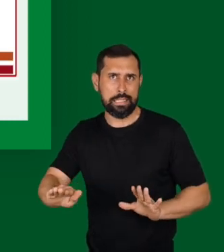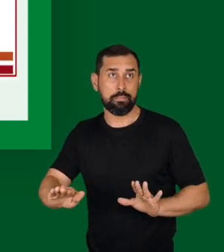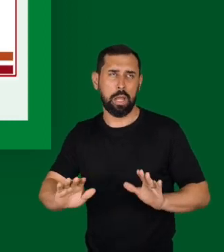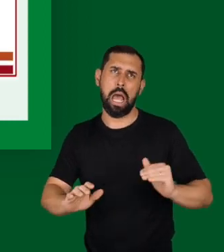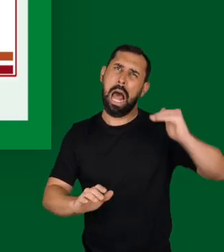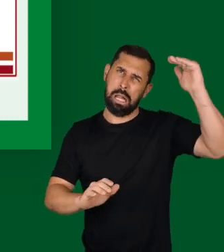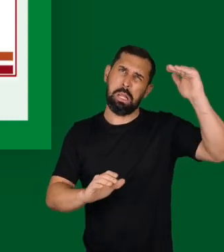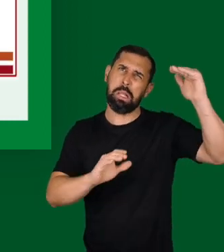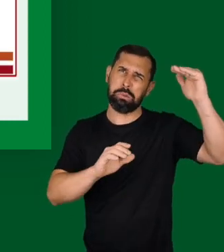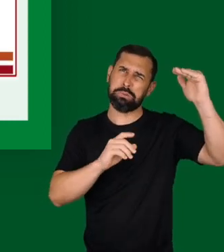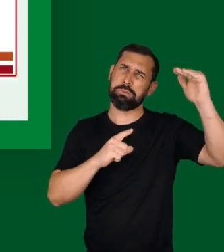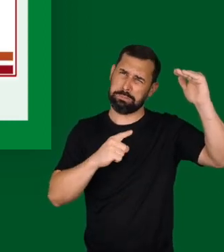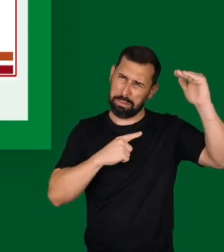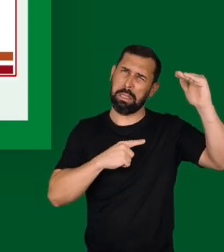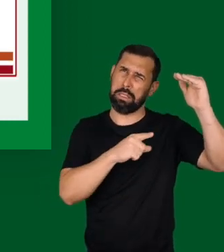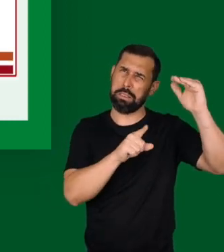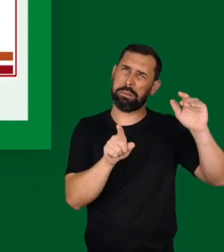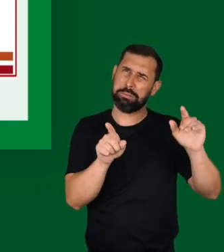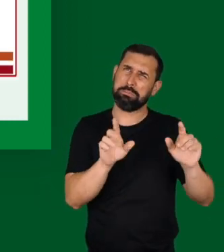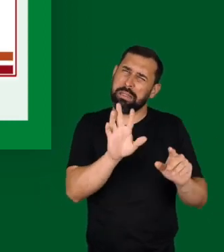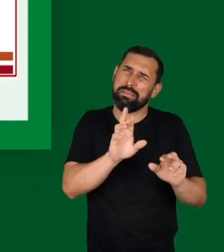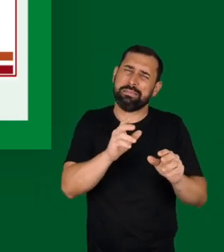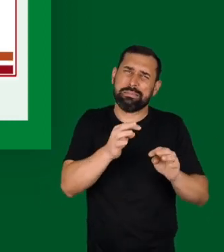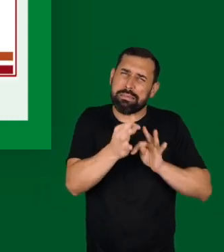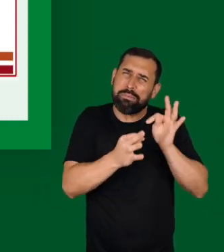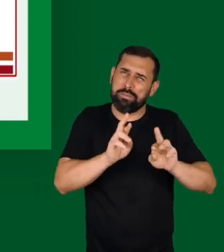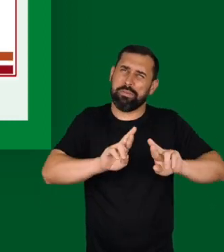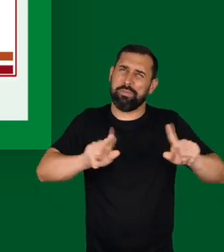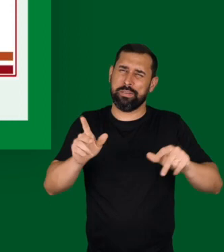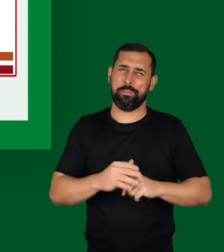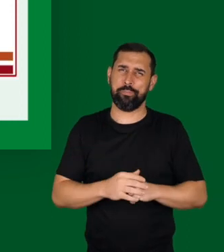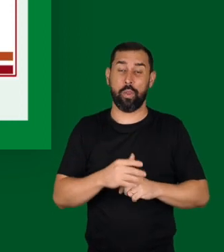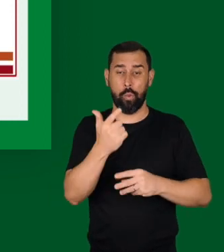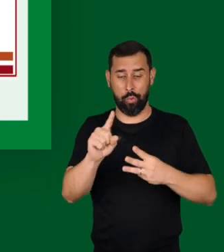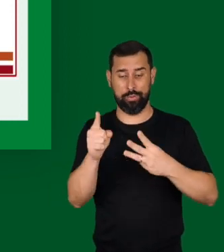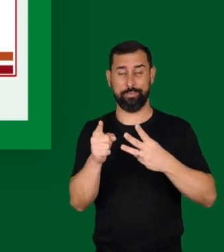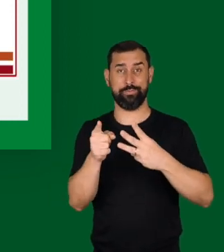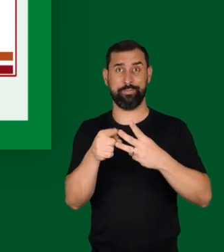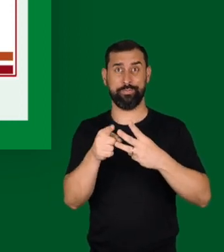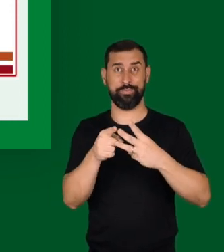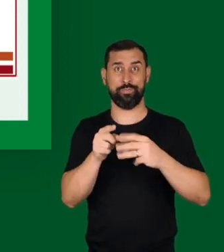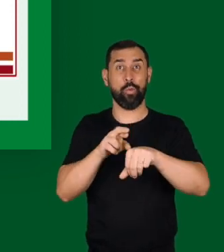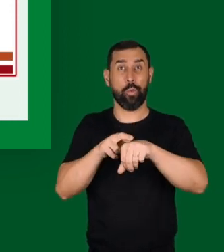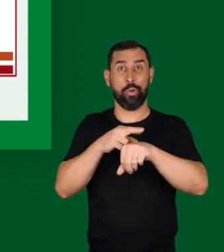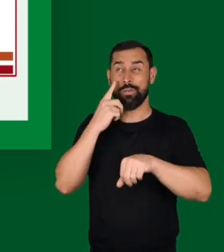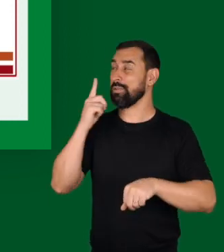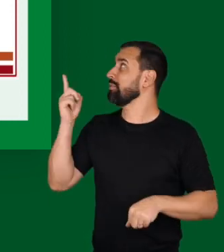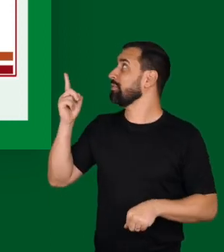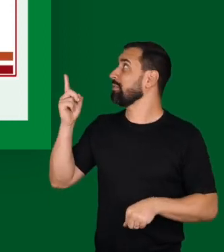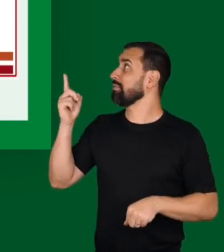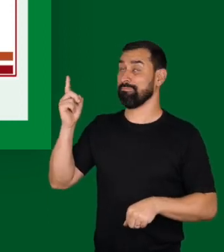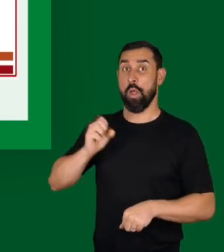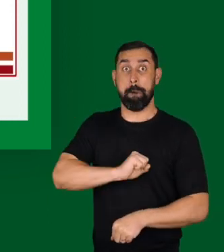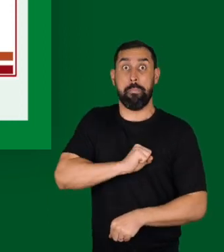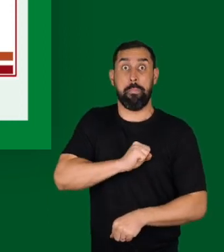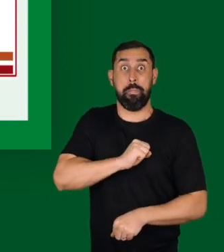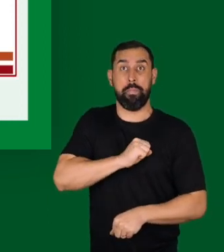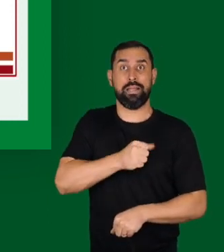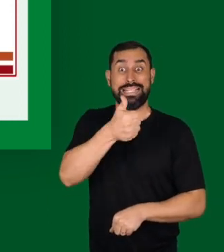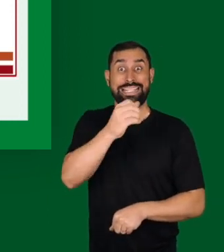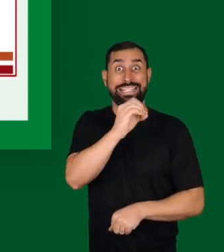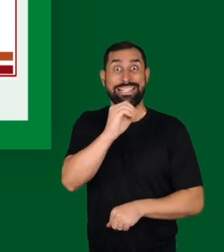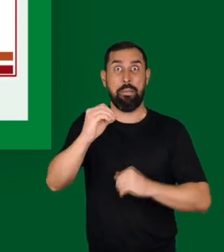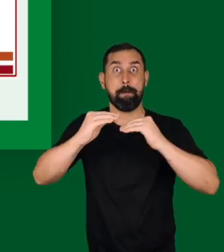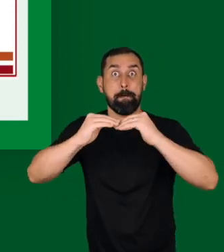pediatria, em adulto também, mas os tratamentos são diferentes, né? A taquicardia, que são os ritmos com